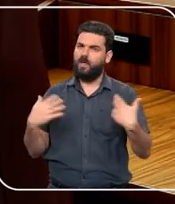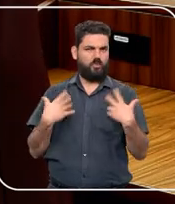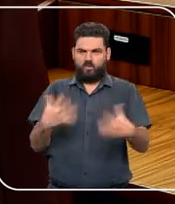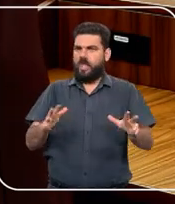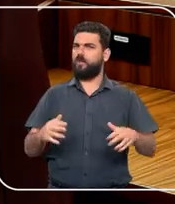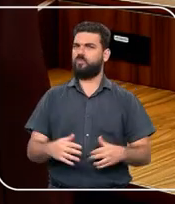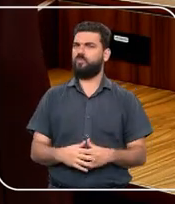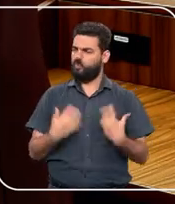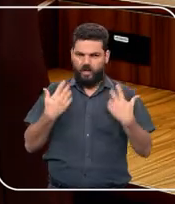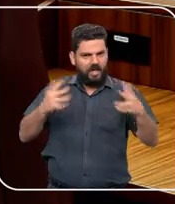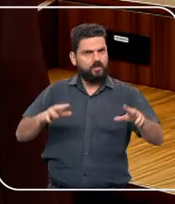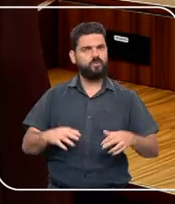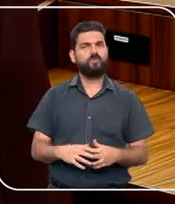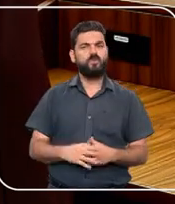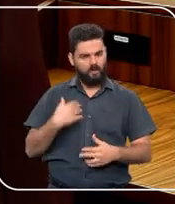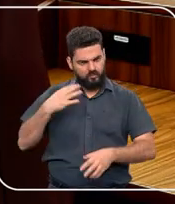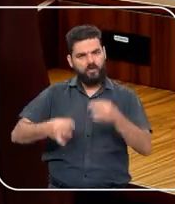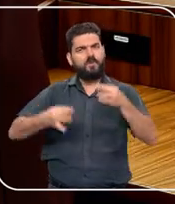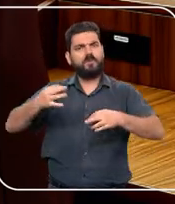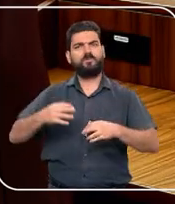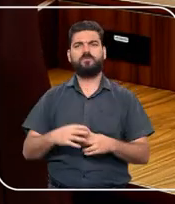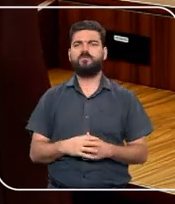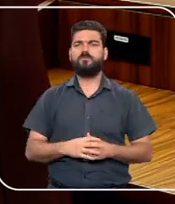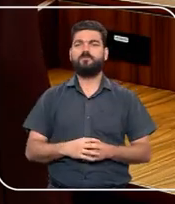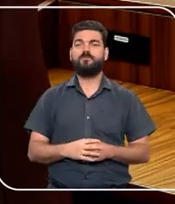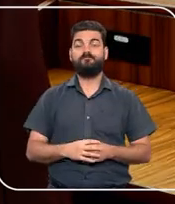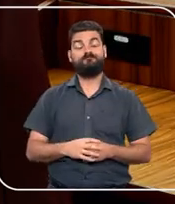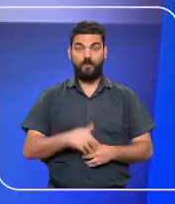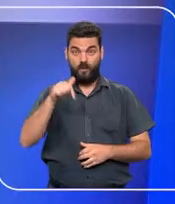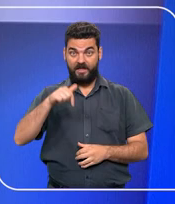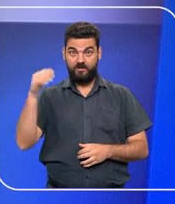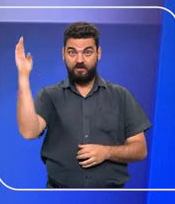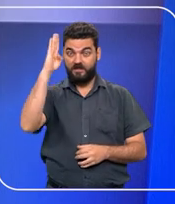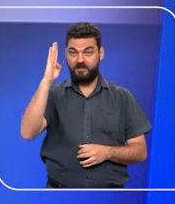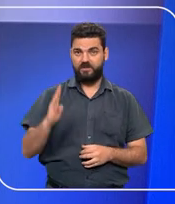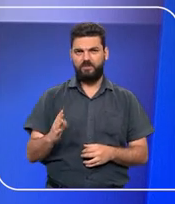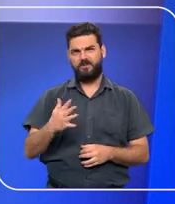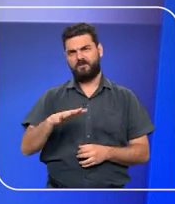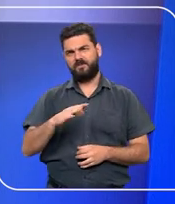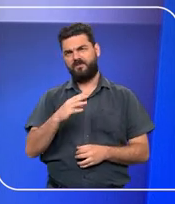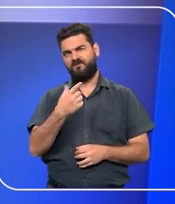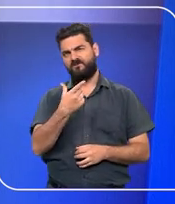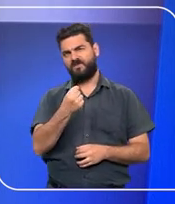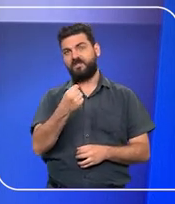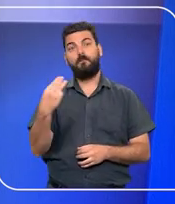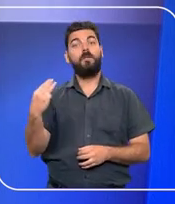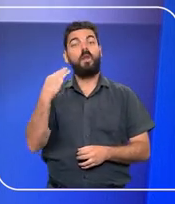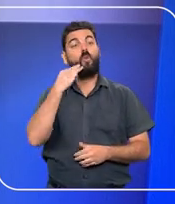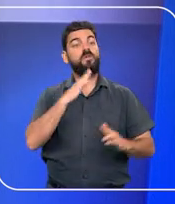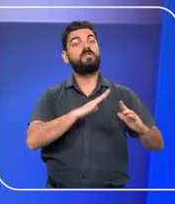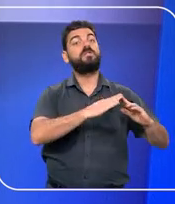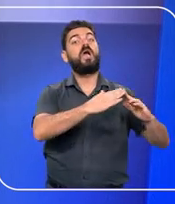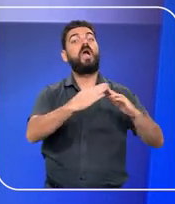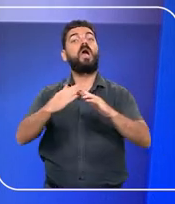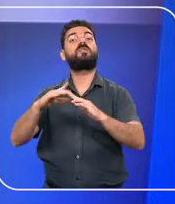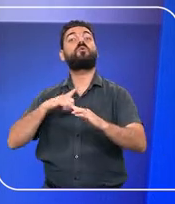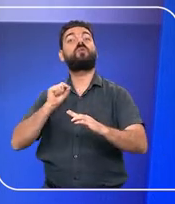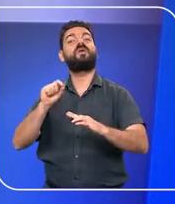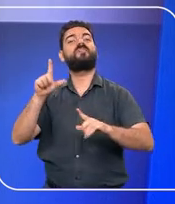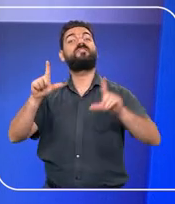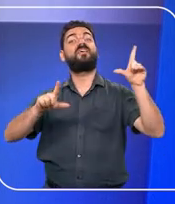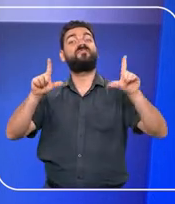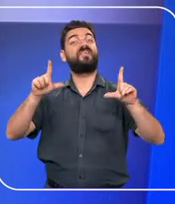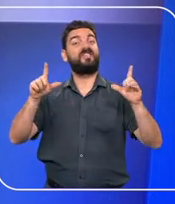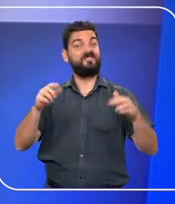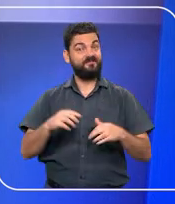ficassem e isentas de qualquer punição no Brasil quase 20 milhões de Lares contam com